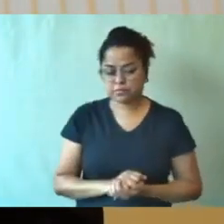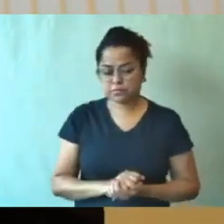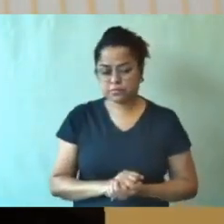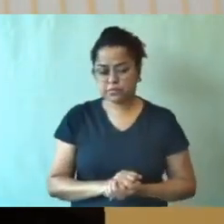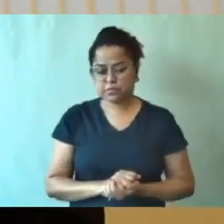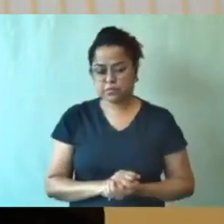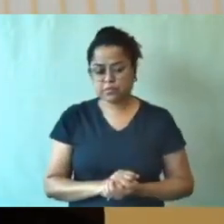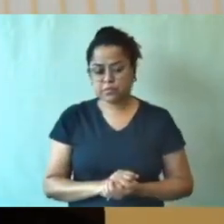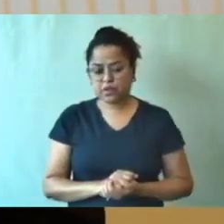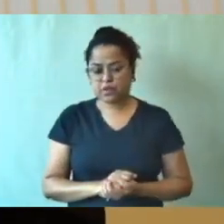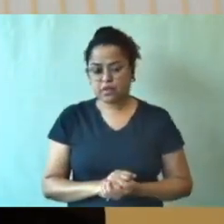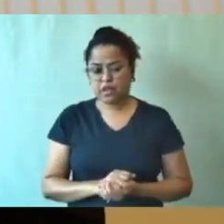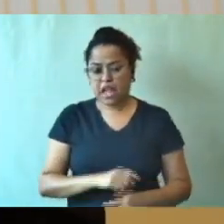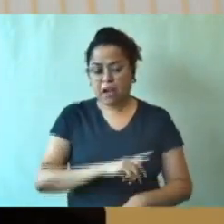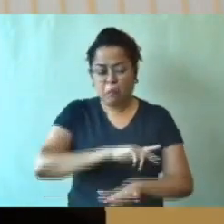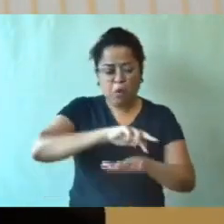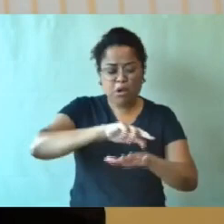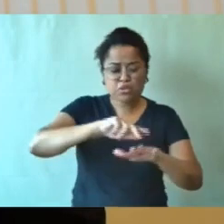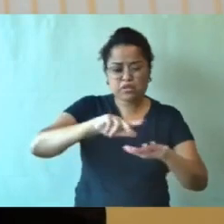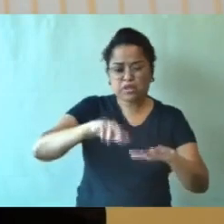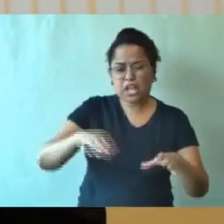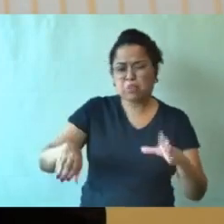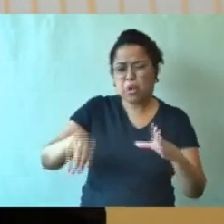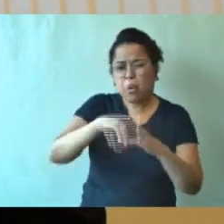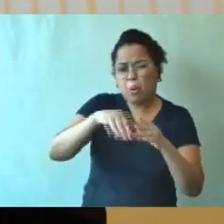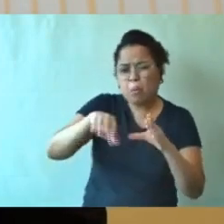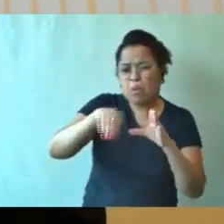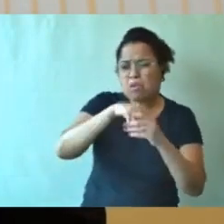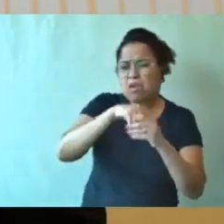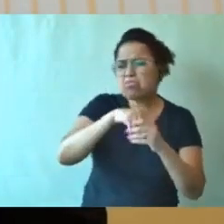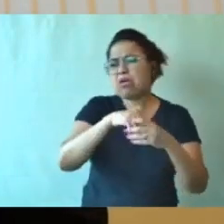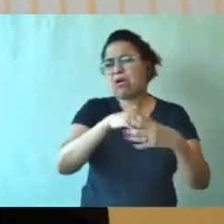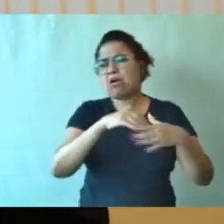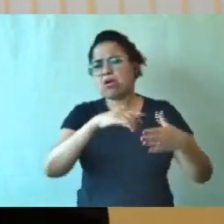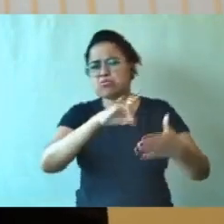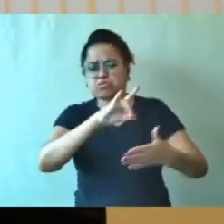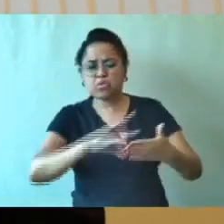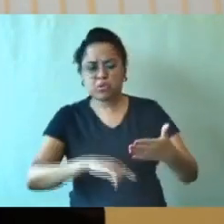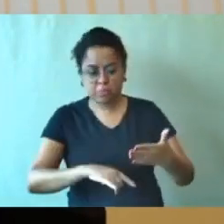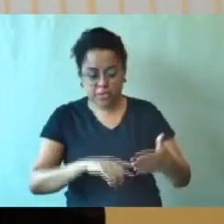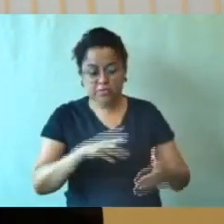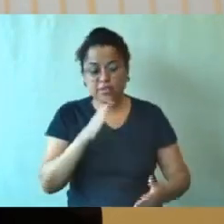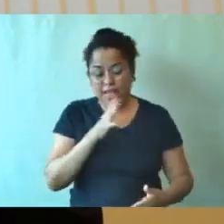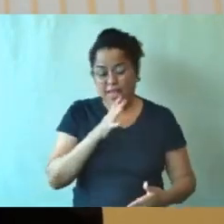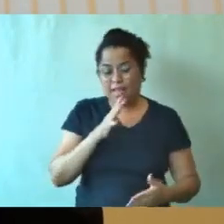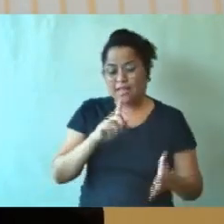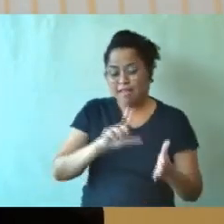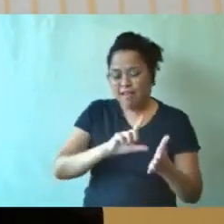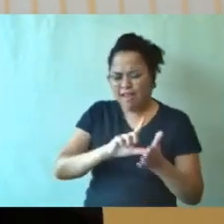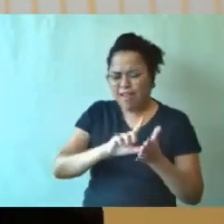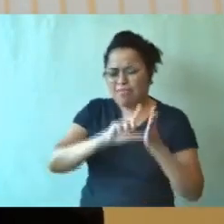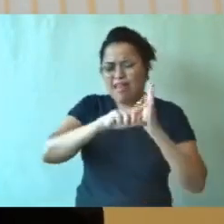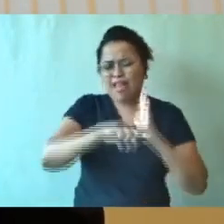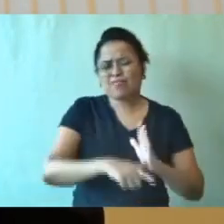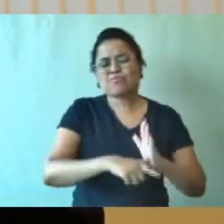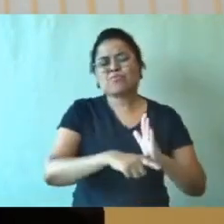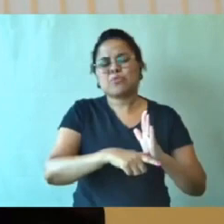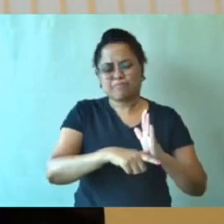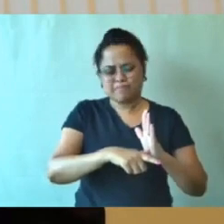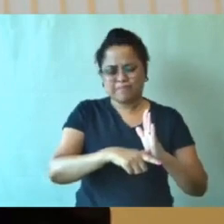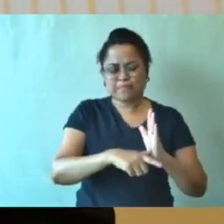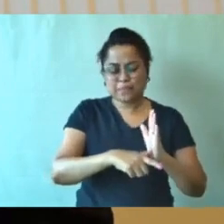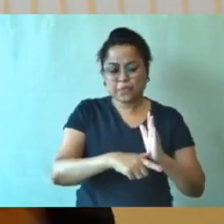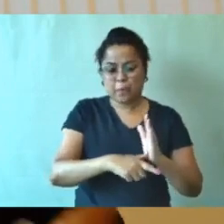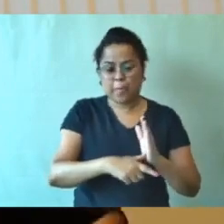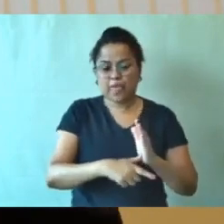de pareceres para complementar documentos, né? Que realmente isso atrasou um pouco. Mas eu não sei exatamente lá dentro qual que é o